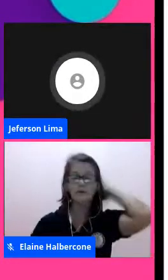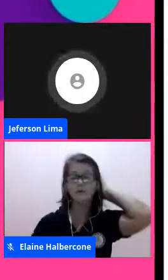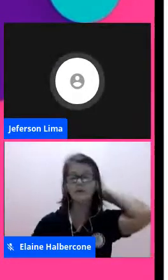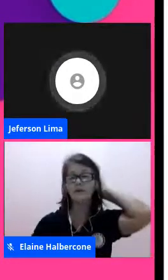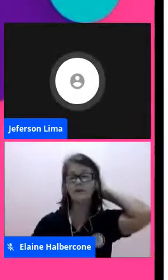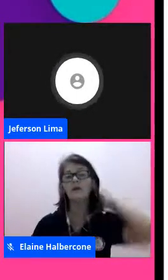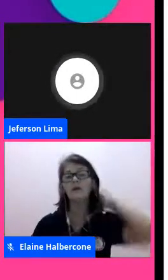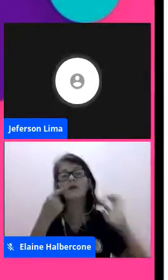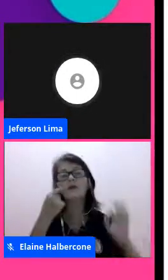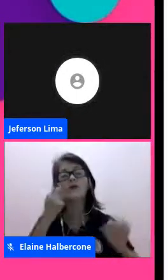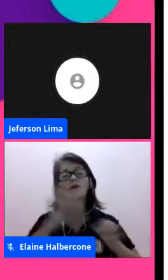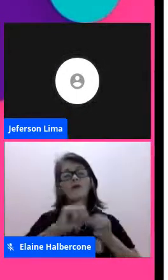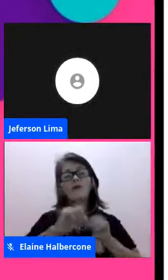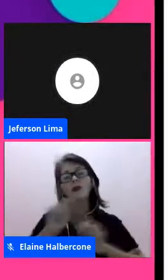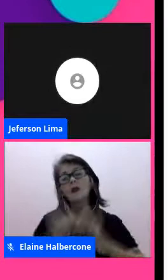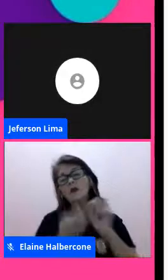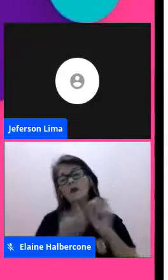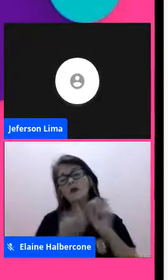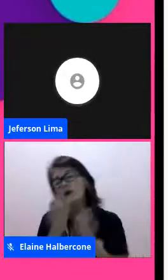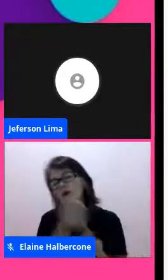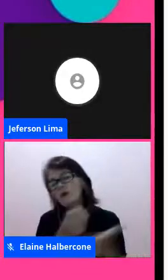fazer aqui é basicamente.